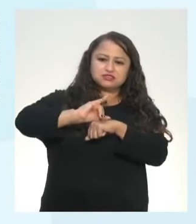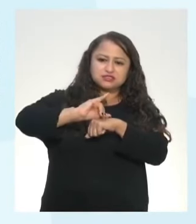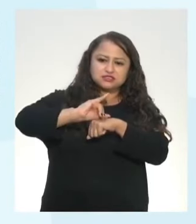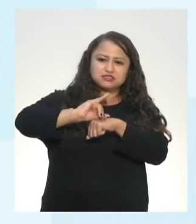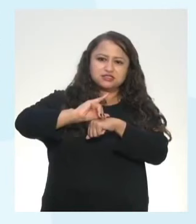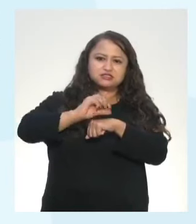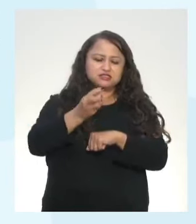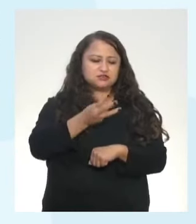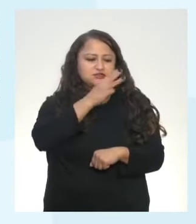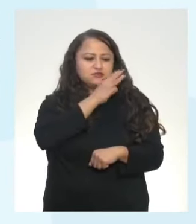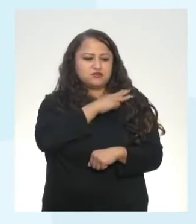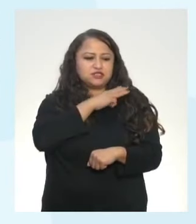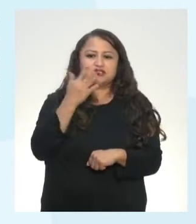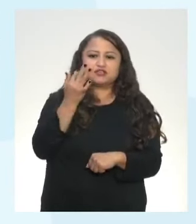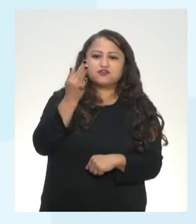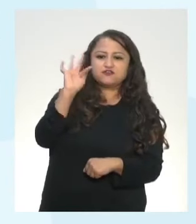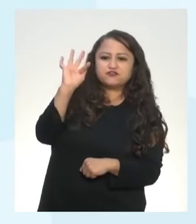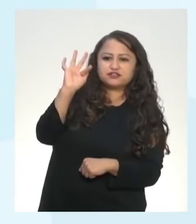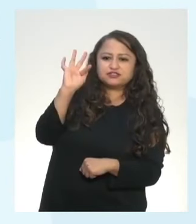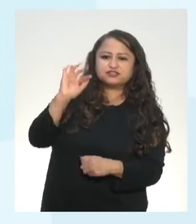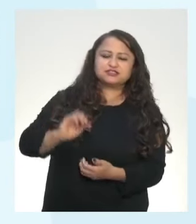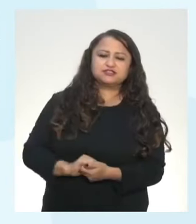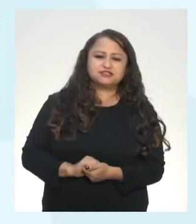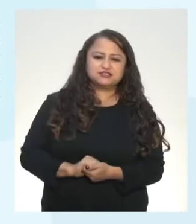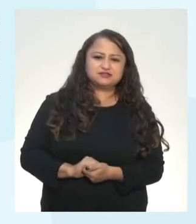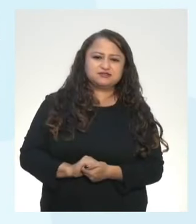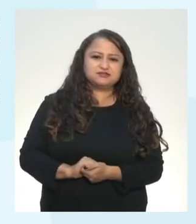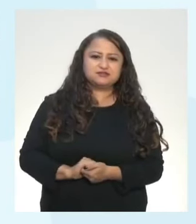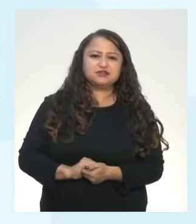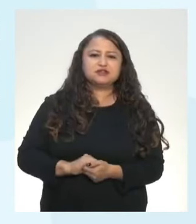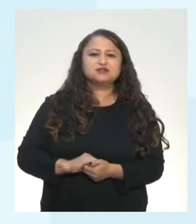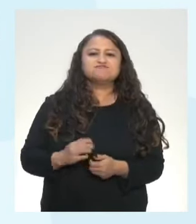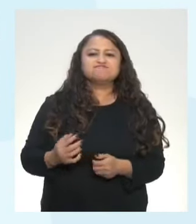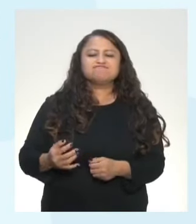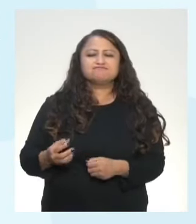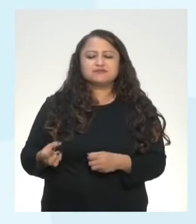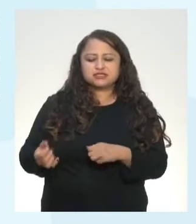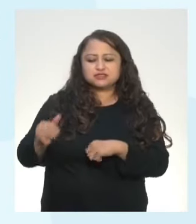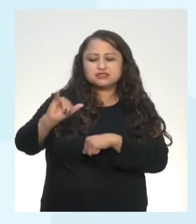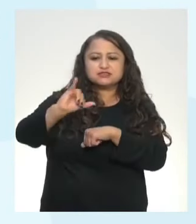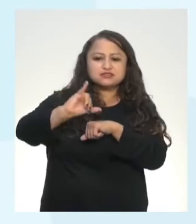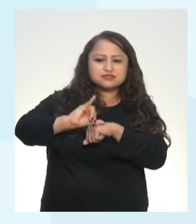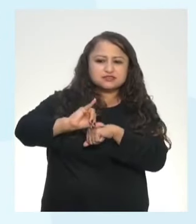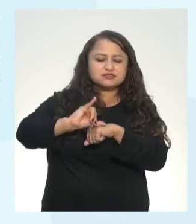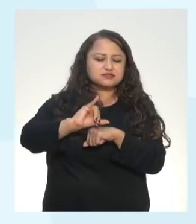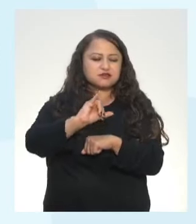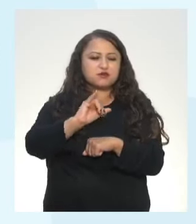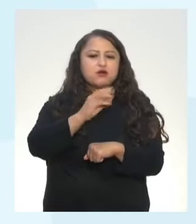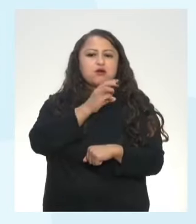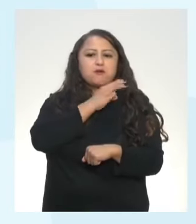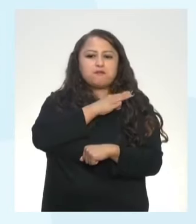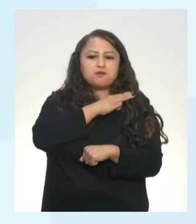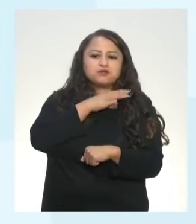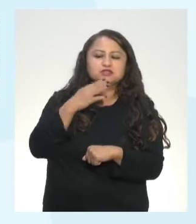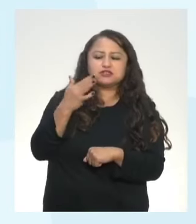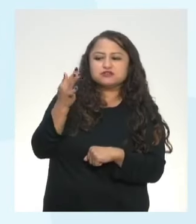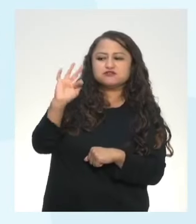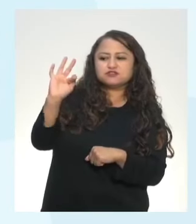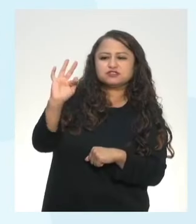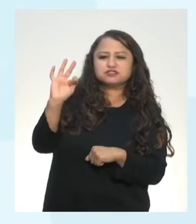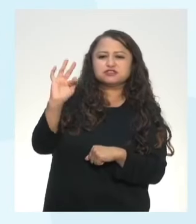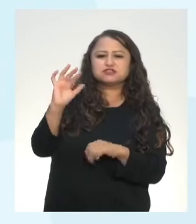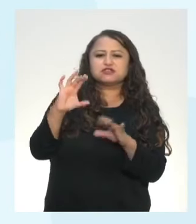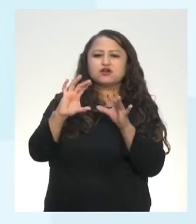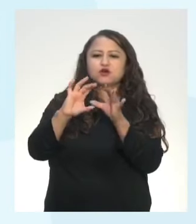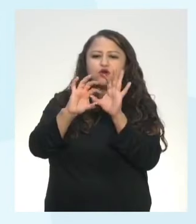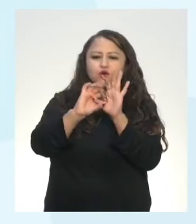monarquia francesa, tá? A centralização da monarquia francesa, ela veio no contexto lá da